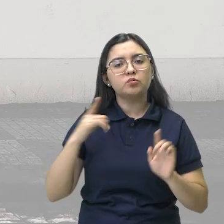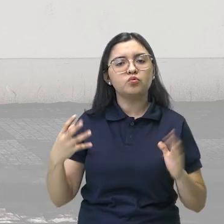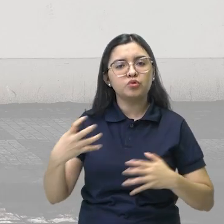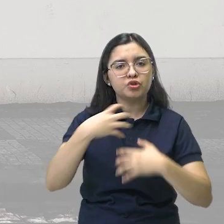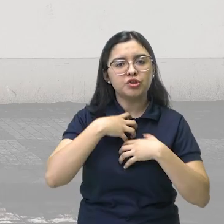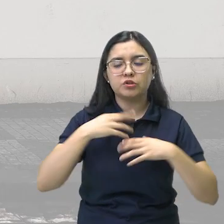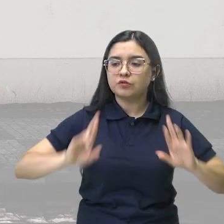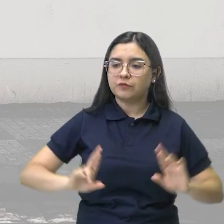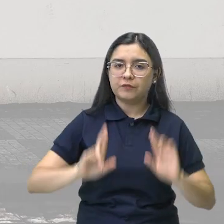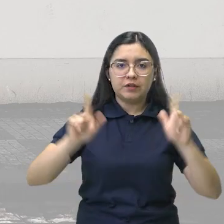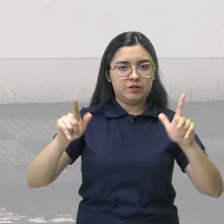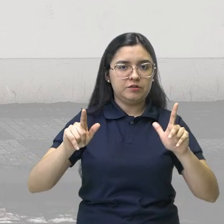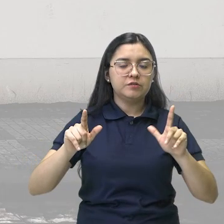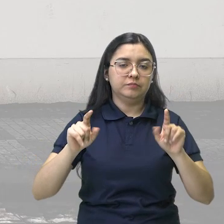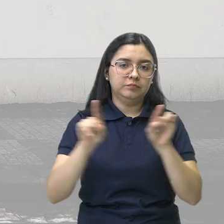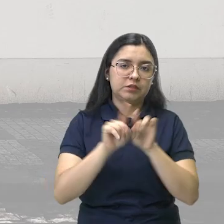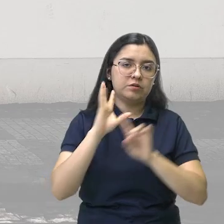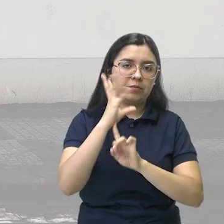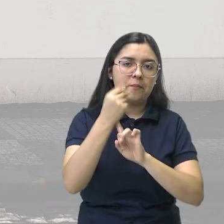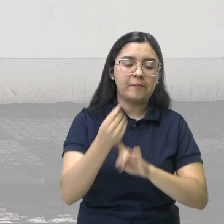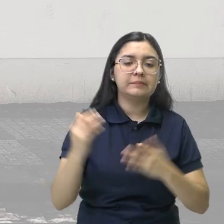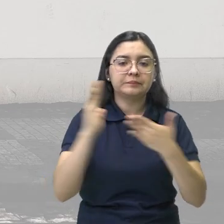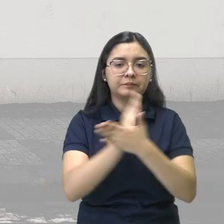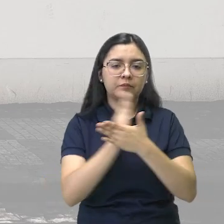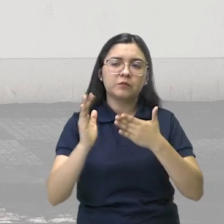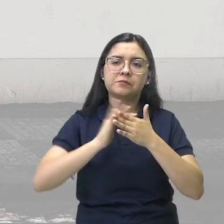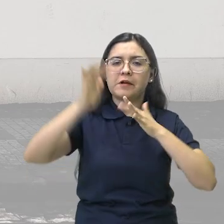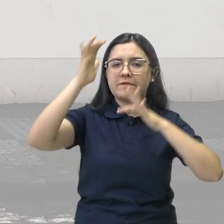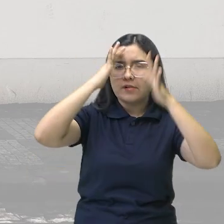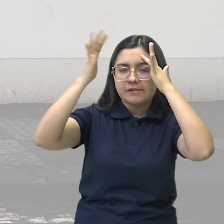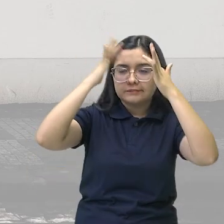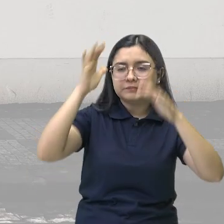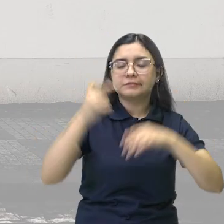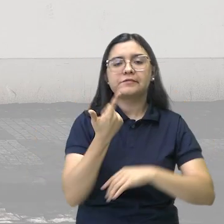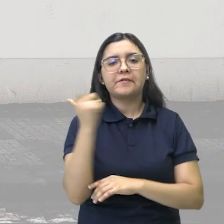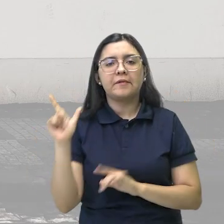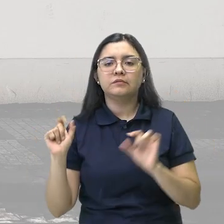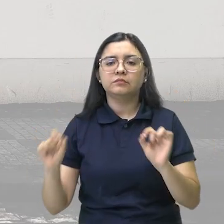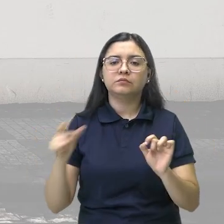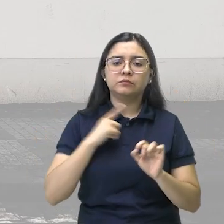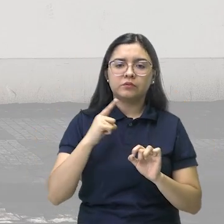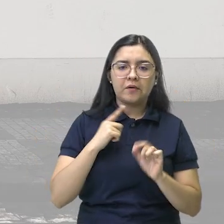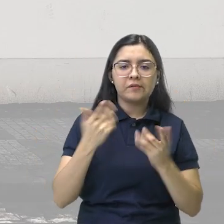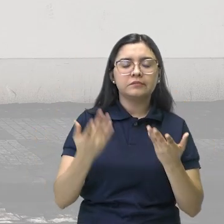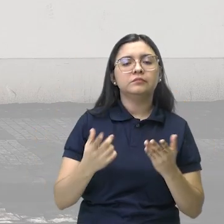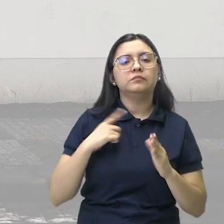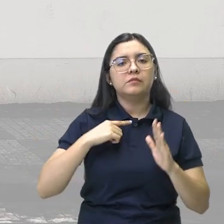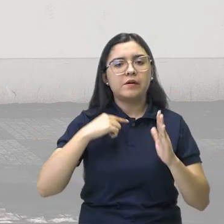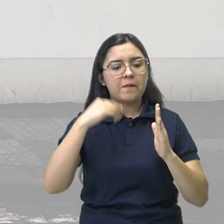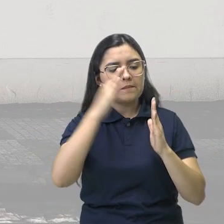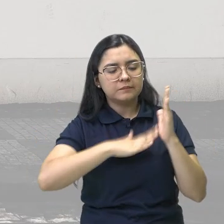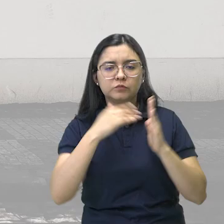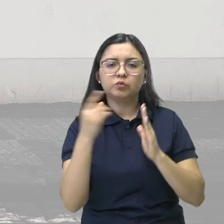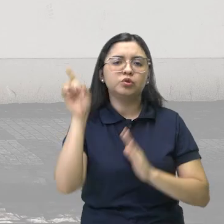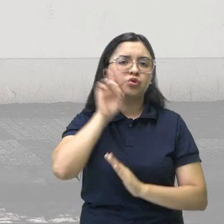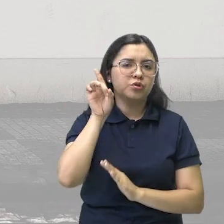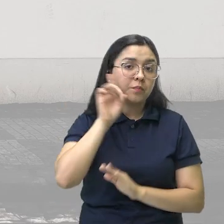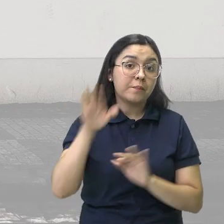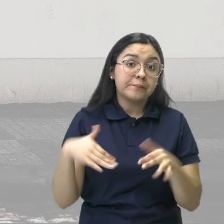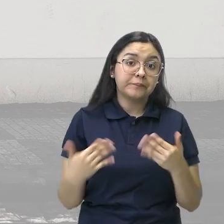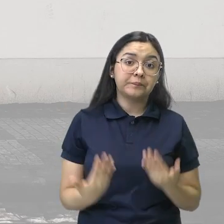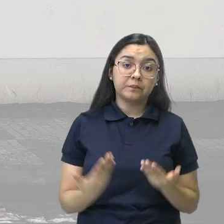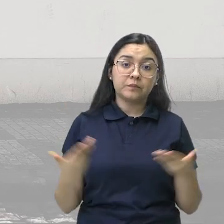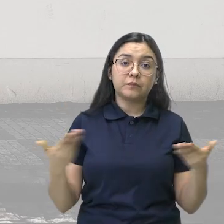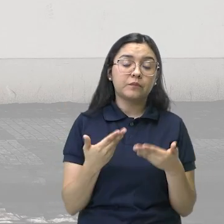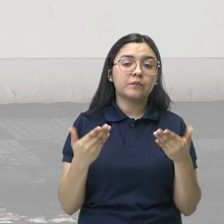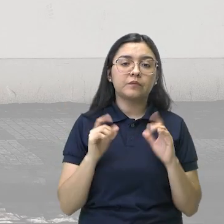de pintura diferente. Alguns fazem uma reflexão, outros colocam cenas de cotidiano. Então,